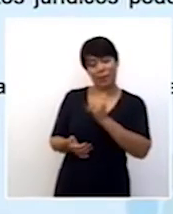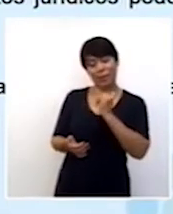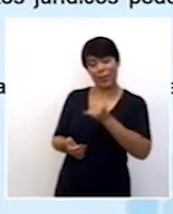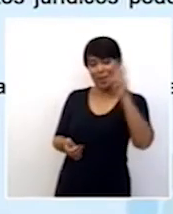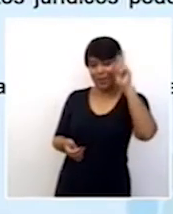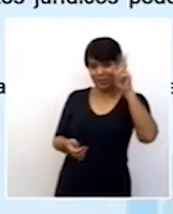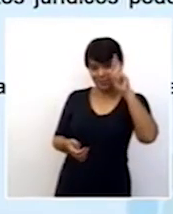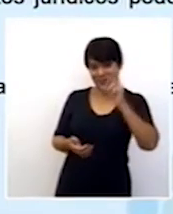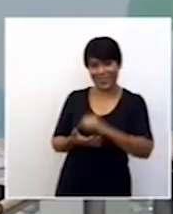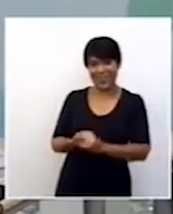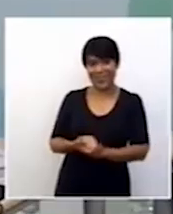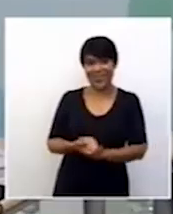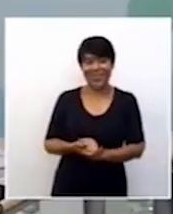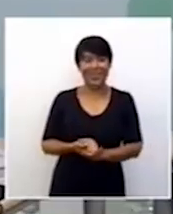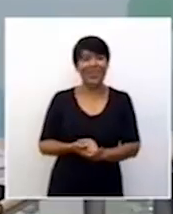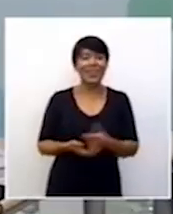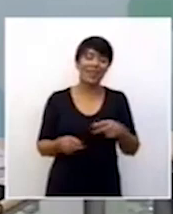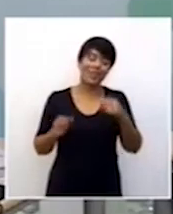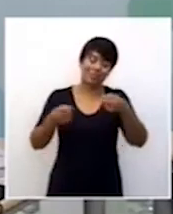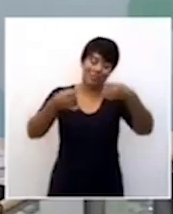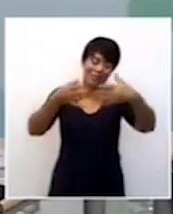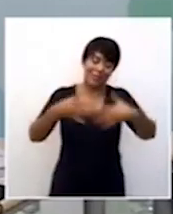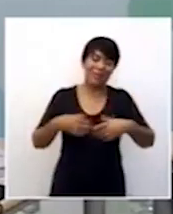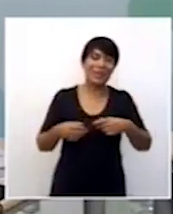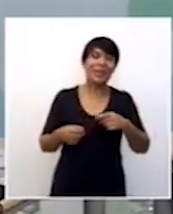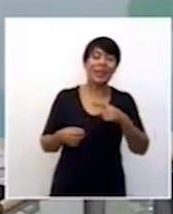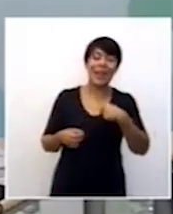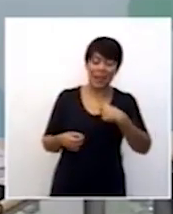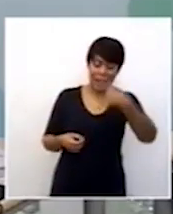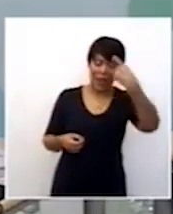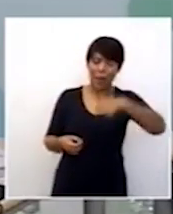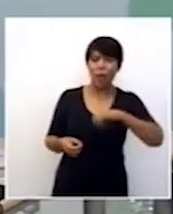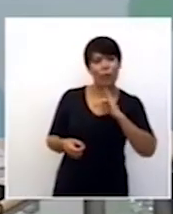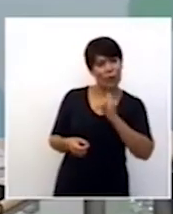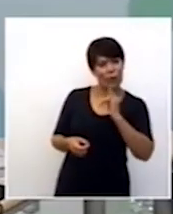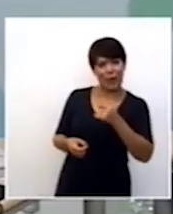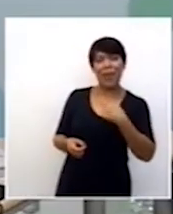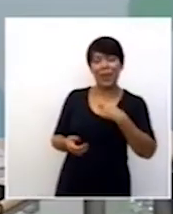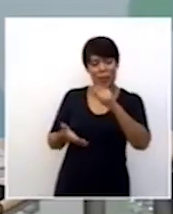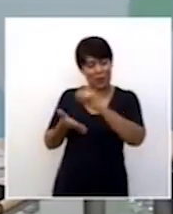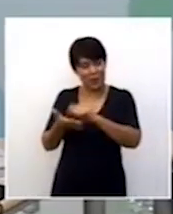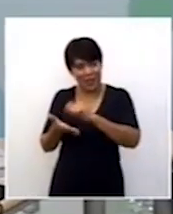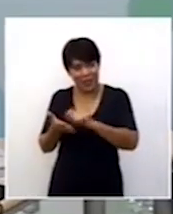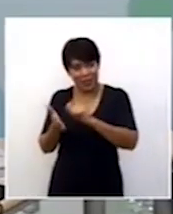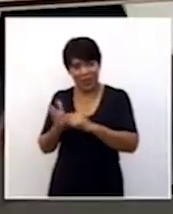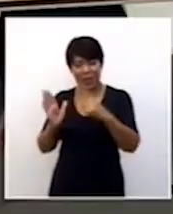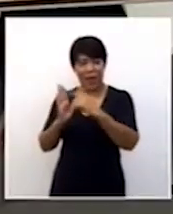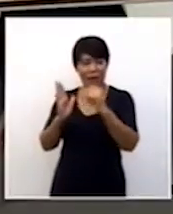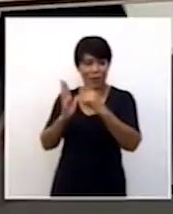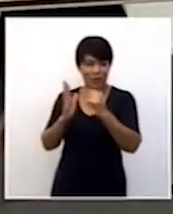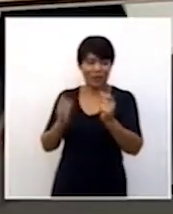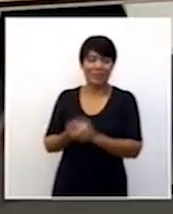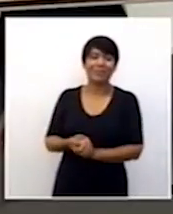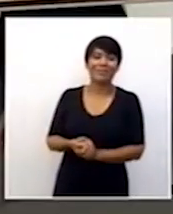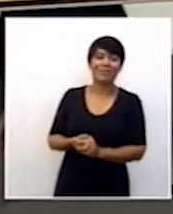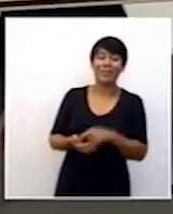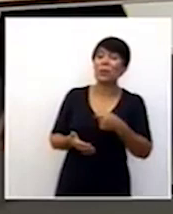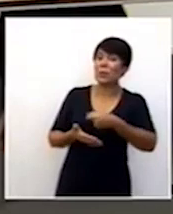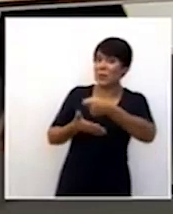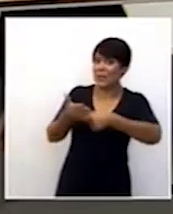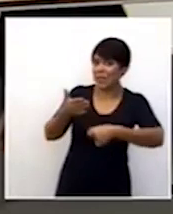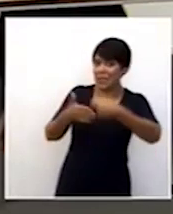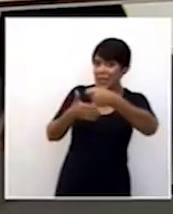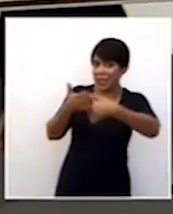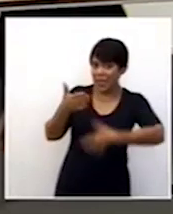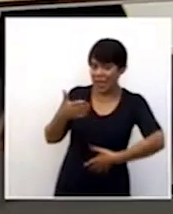dando a referência de que vai tratar-se de uma crônica, né? Ele mesmo, olha, escrevi alguns artigos. Né? Esses textos, gente, esses